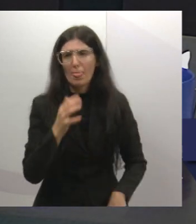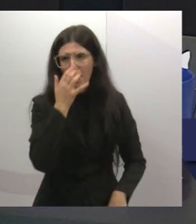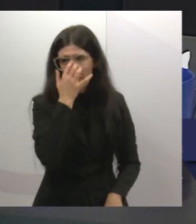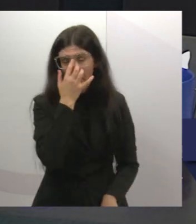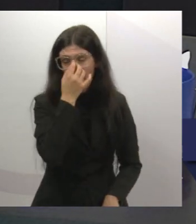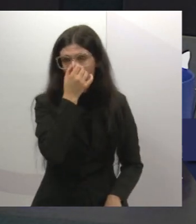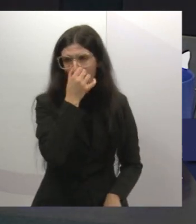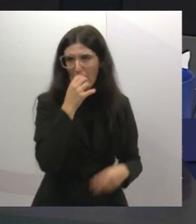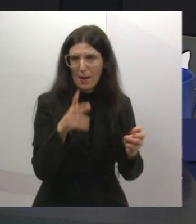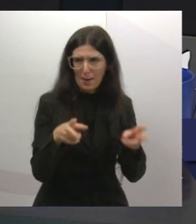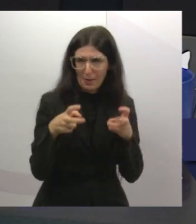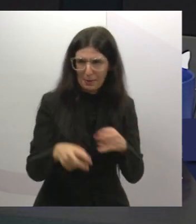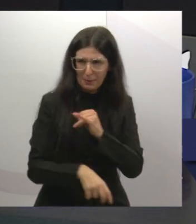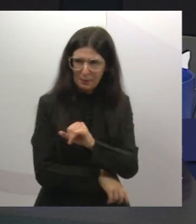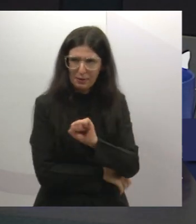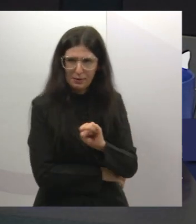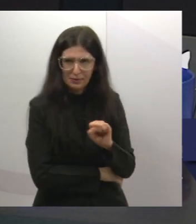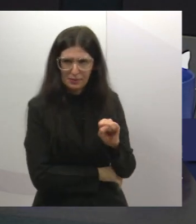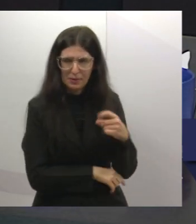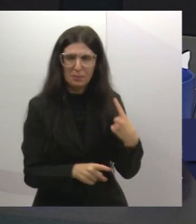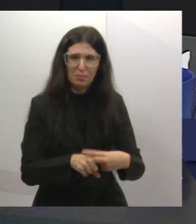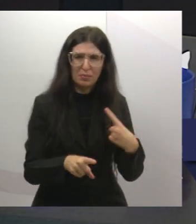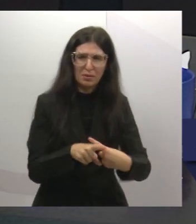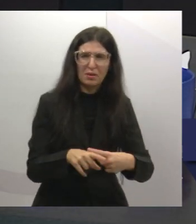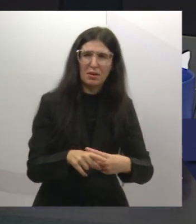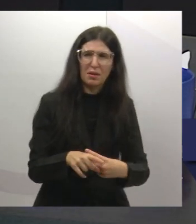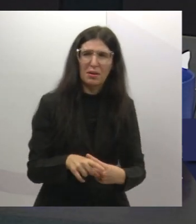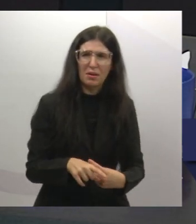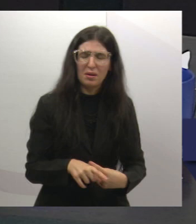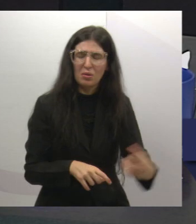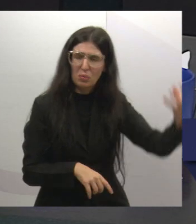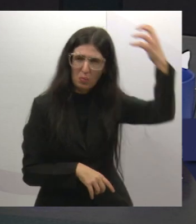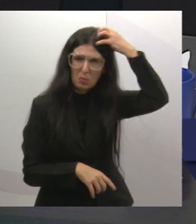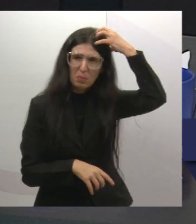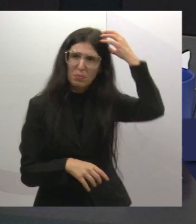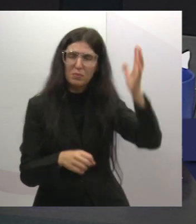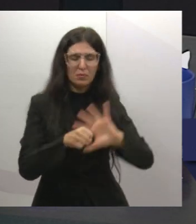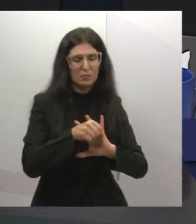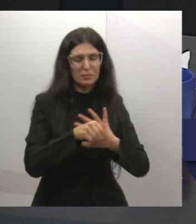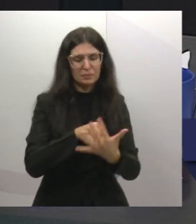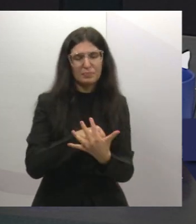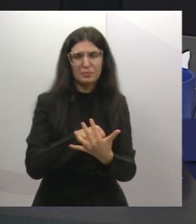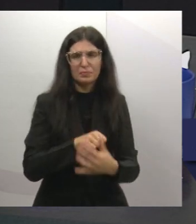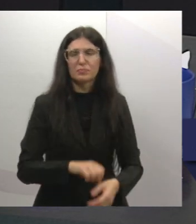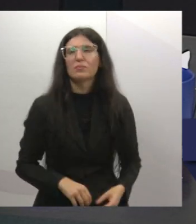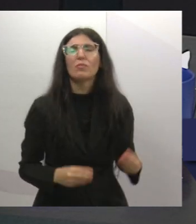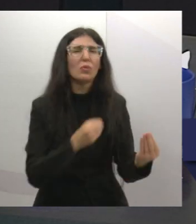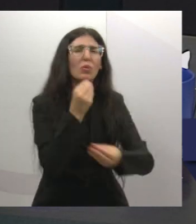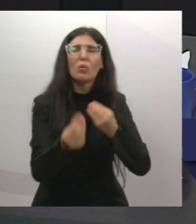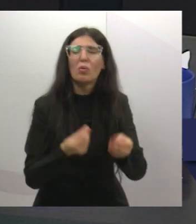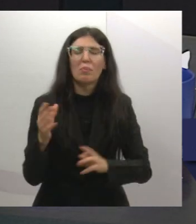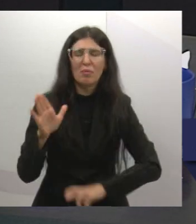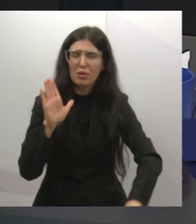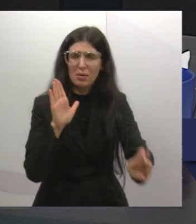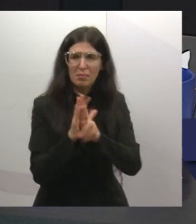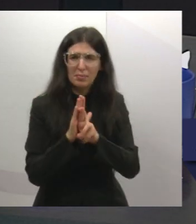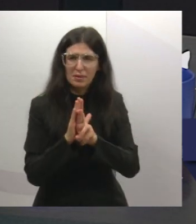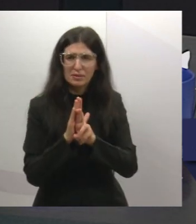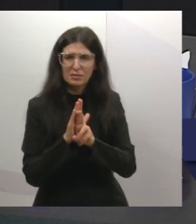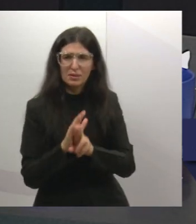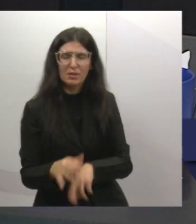visível do ISS por conta da pandemia. Como que isso vai representar na receita?